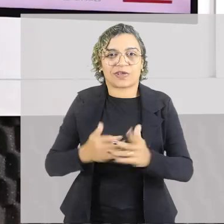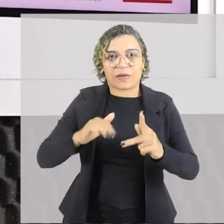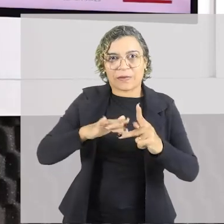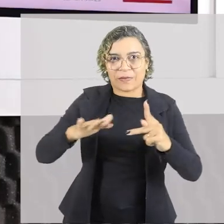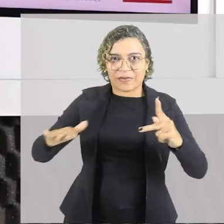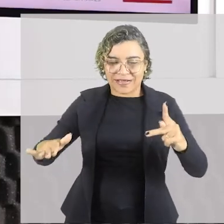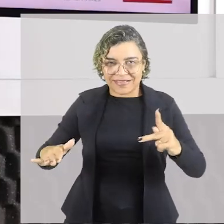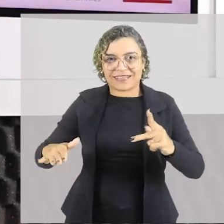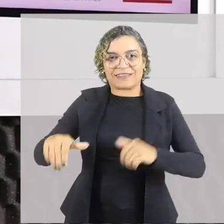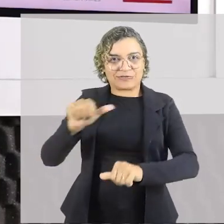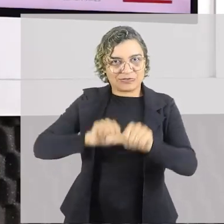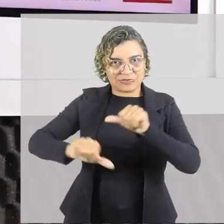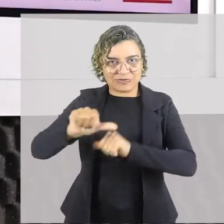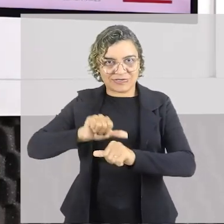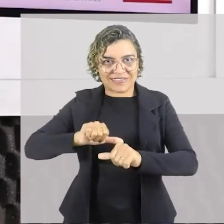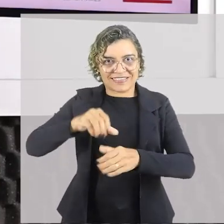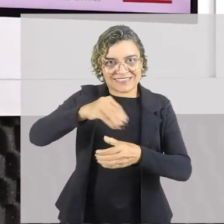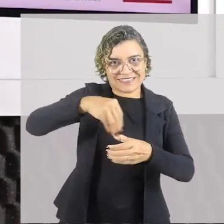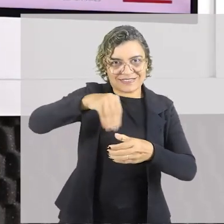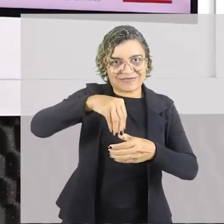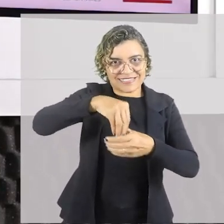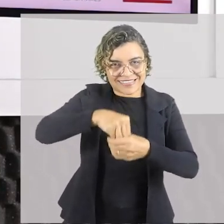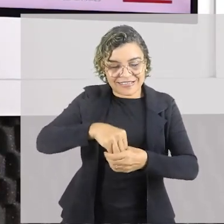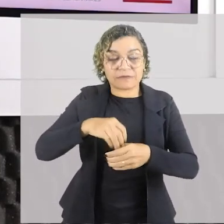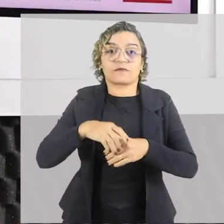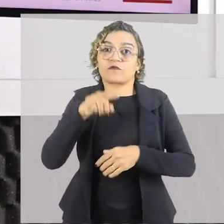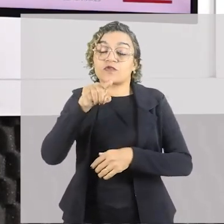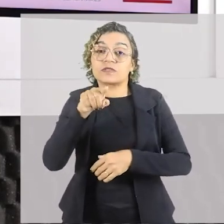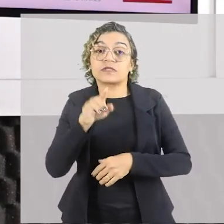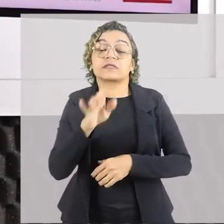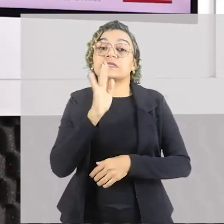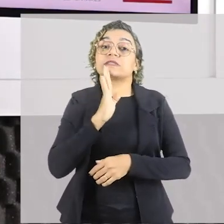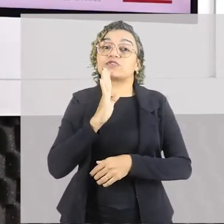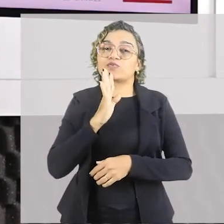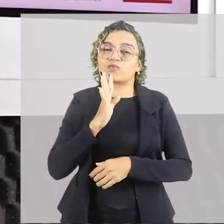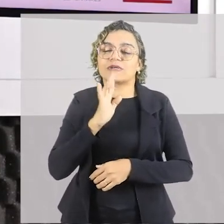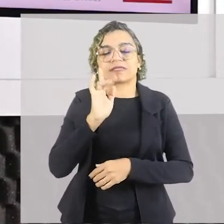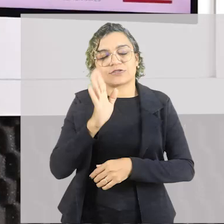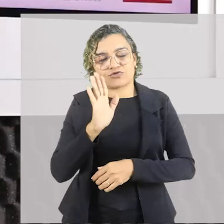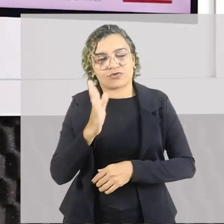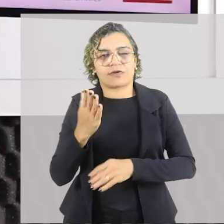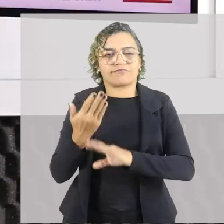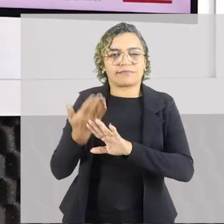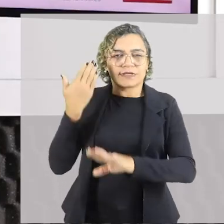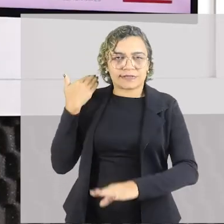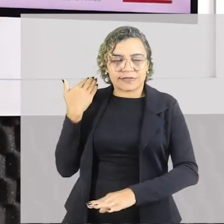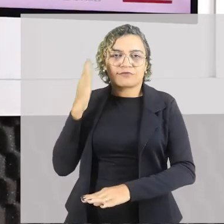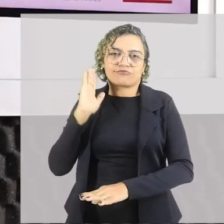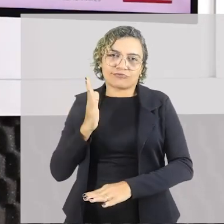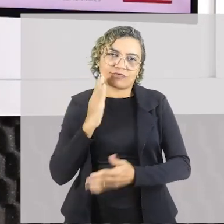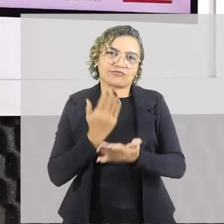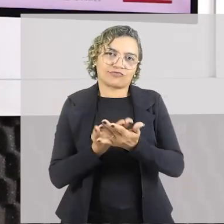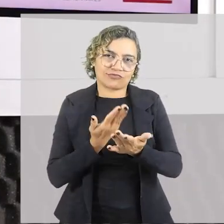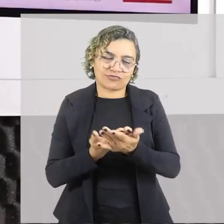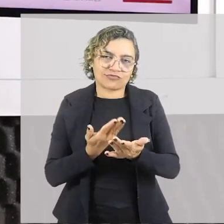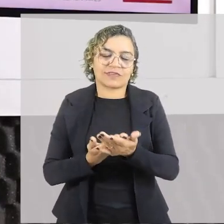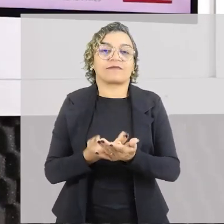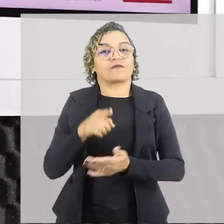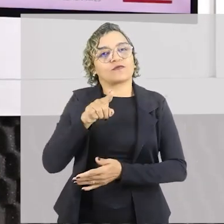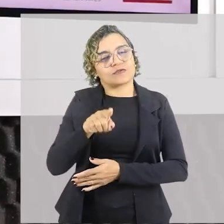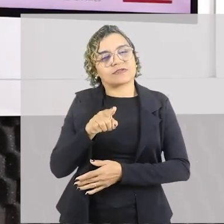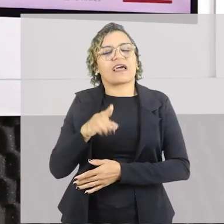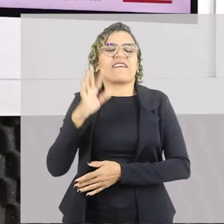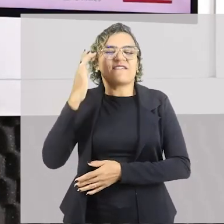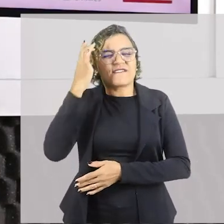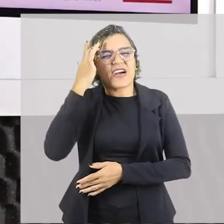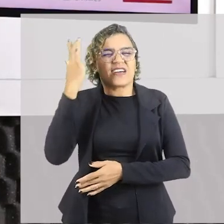Um assunto bem bacana, que eu acho que você já deve estar vendo aí no seu colégio. Um assunto que você consegue dominar legal. É um assunto bem fácil.